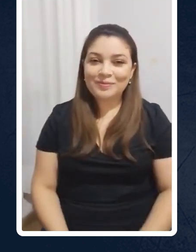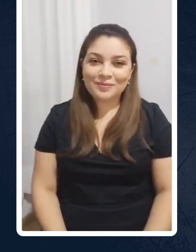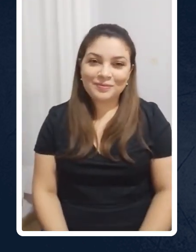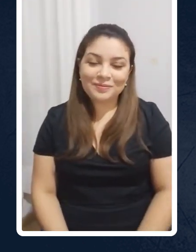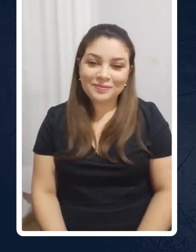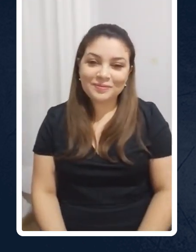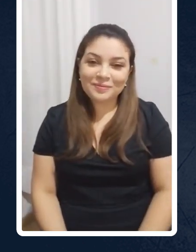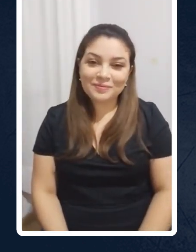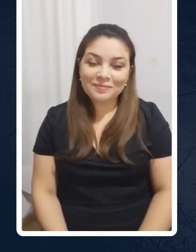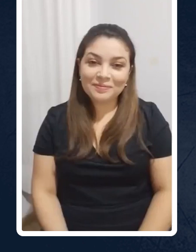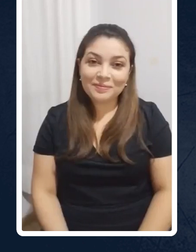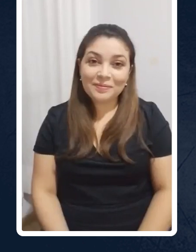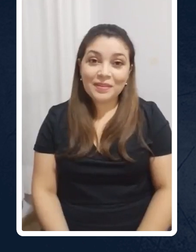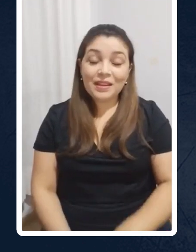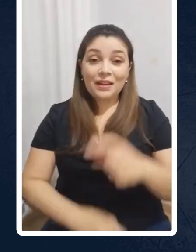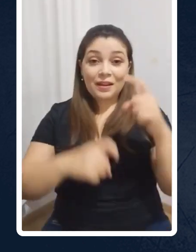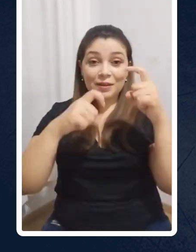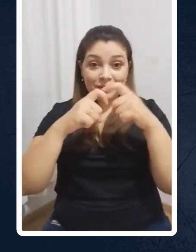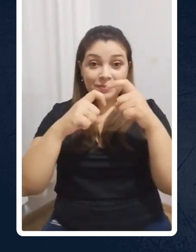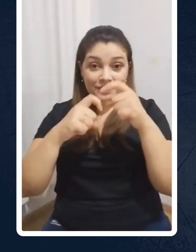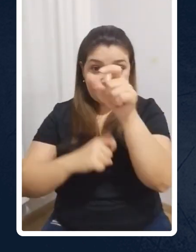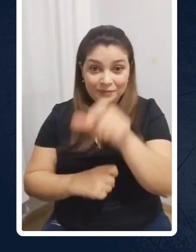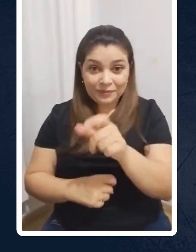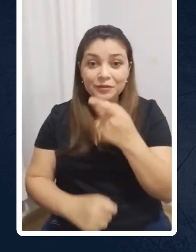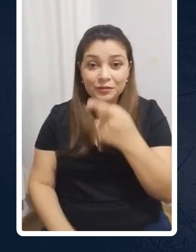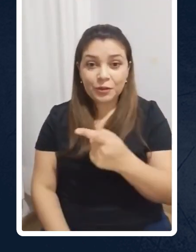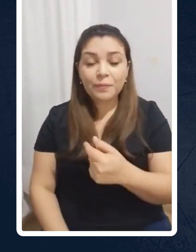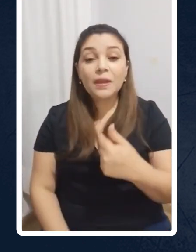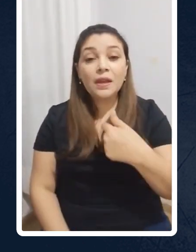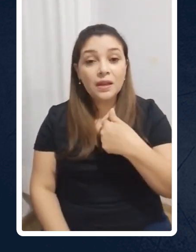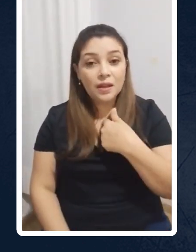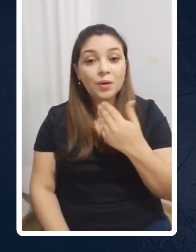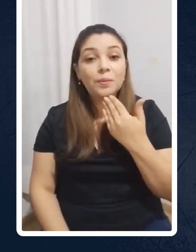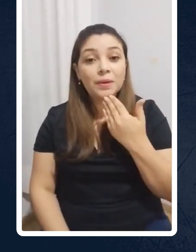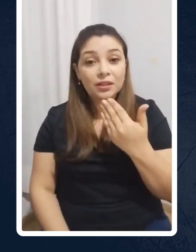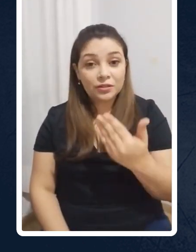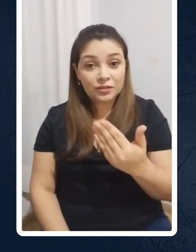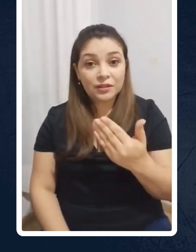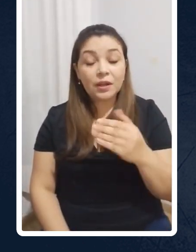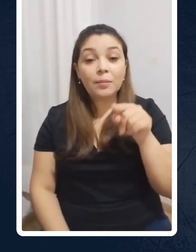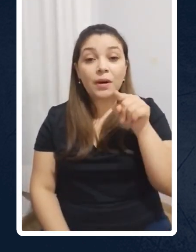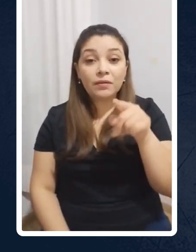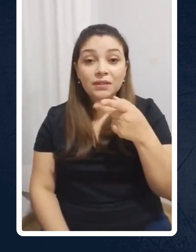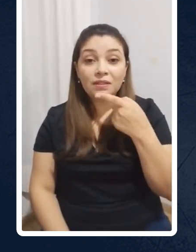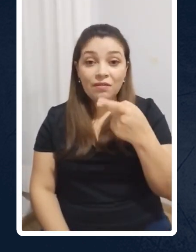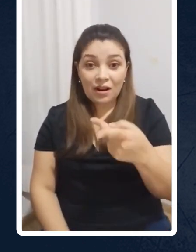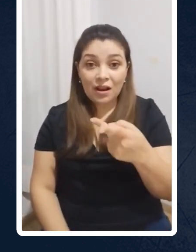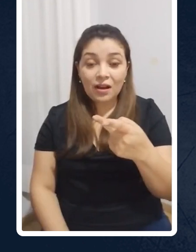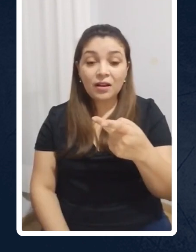E ele disse: eu pedi para você falar com a sua filha.